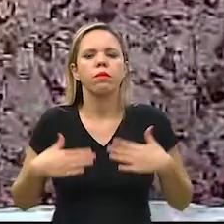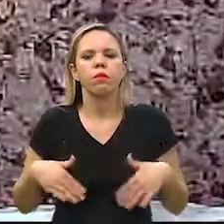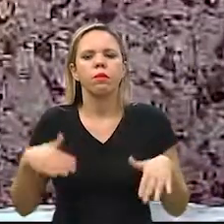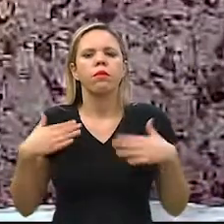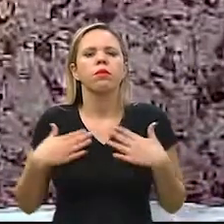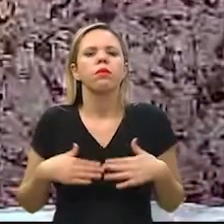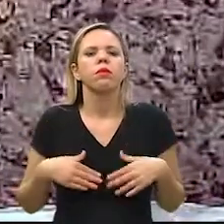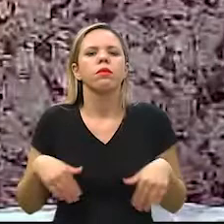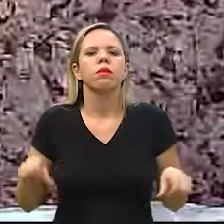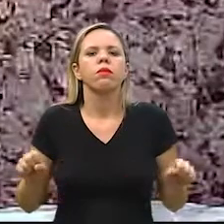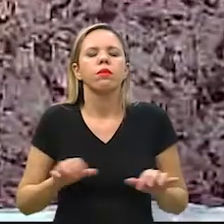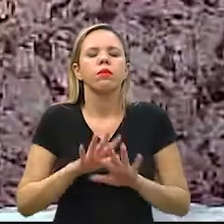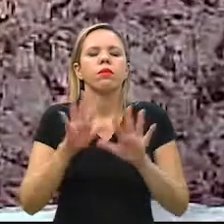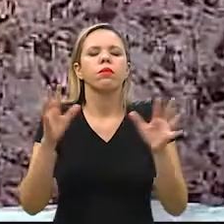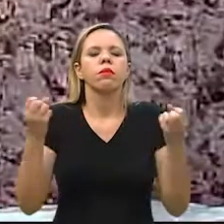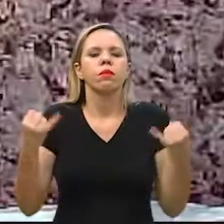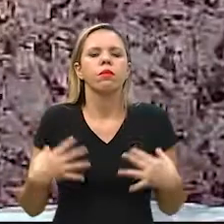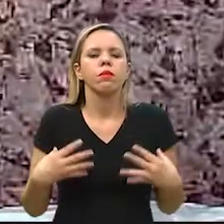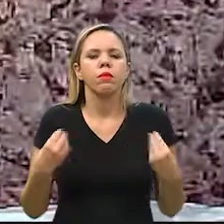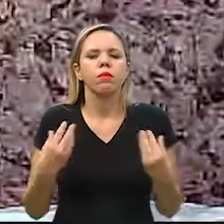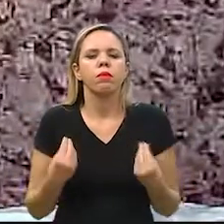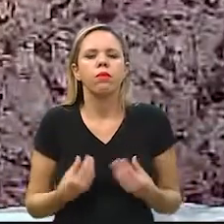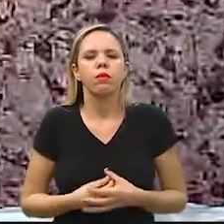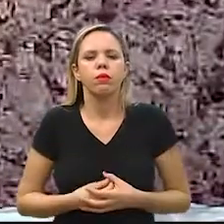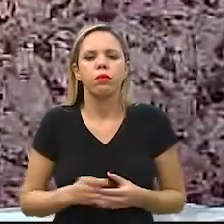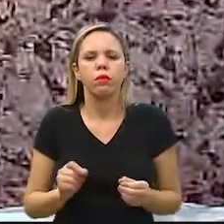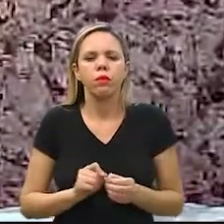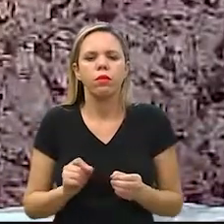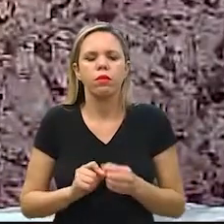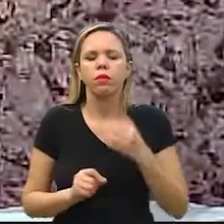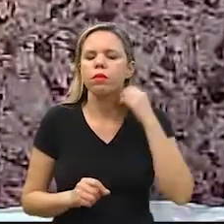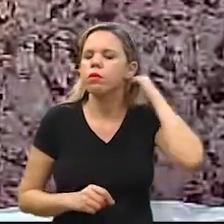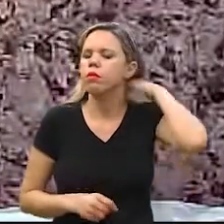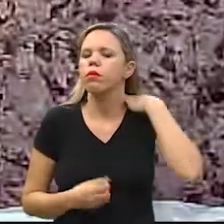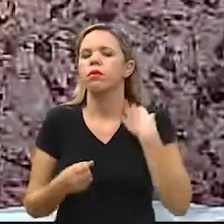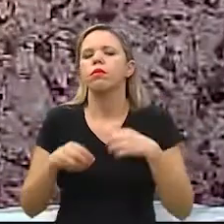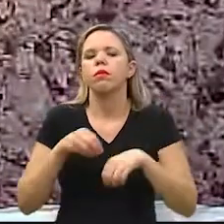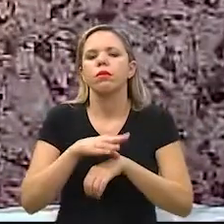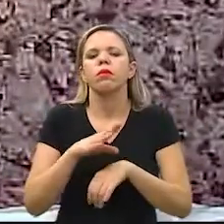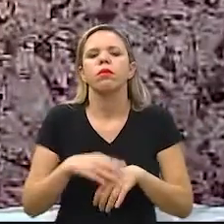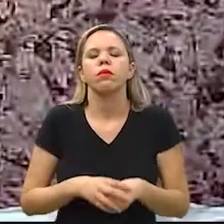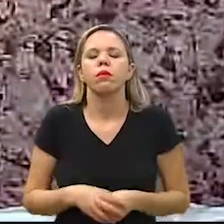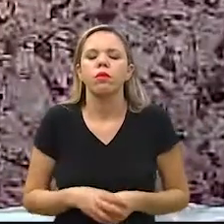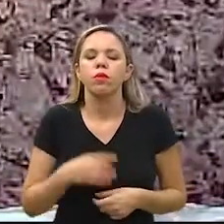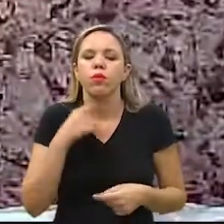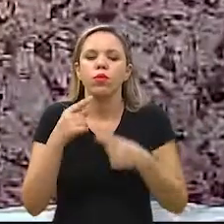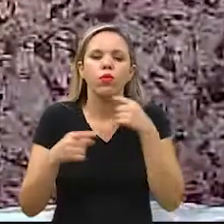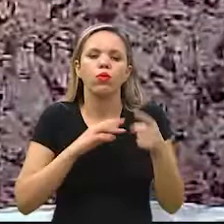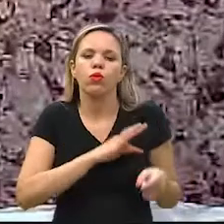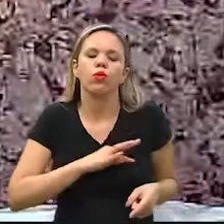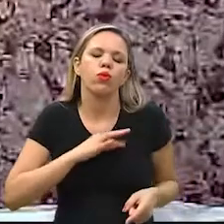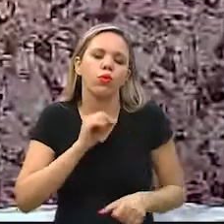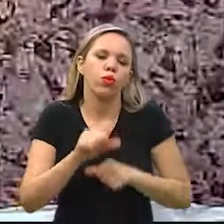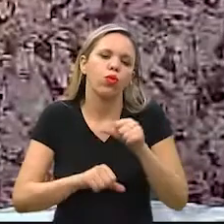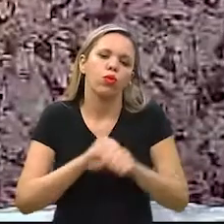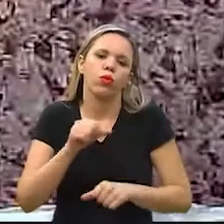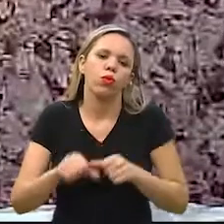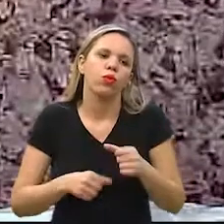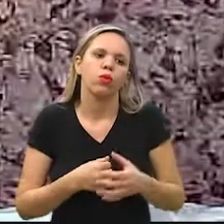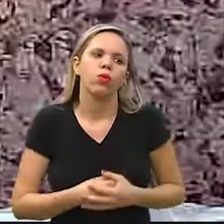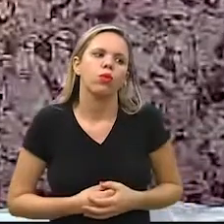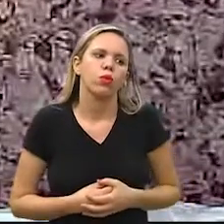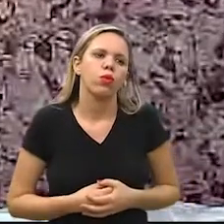tranquilidade, esclarecendo bastante, fazendo os esclarecimentos, quer dizer, essas questões técnicas se tornarem